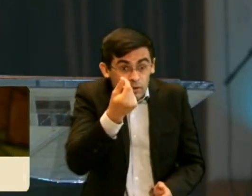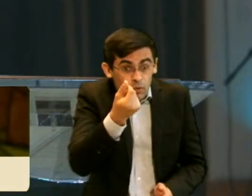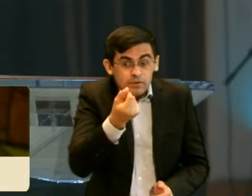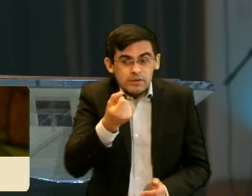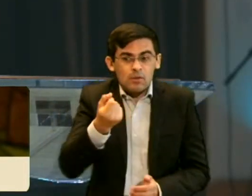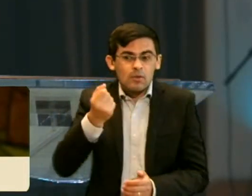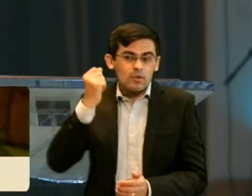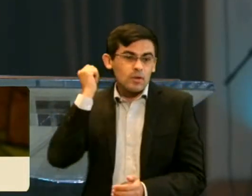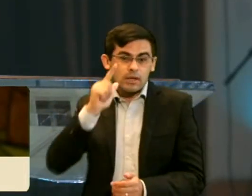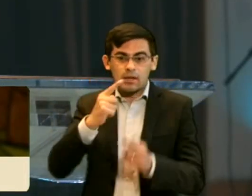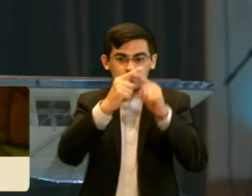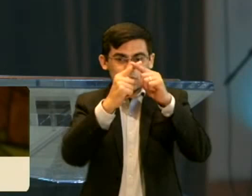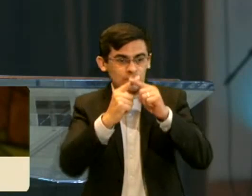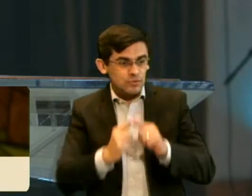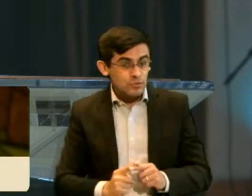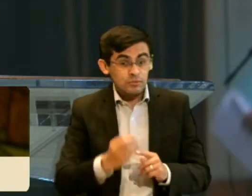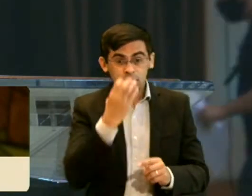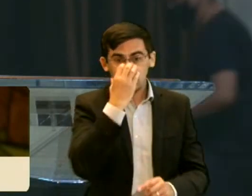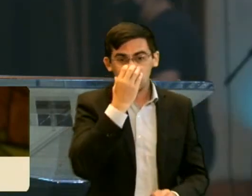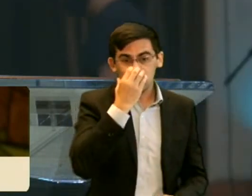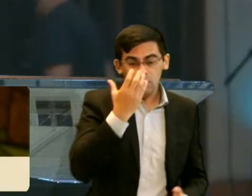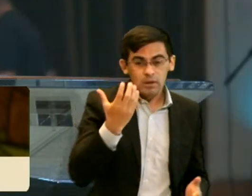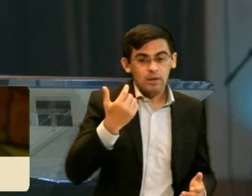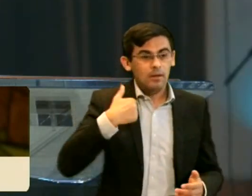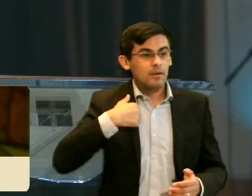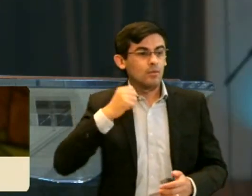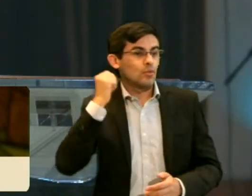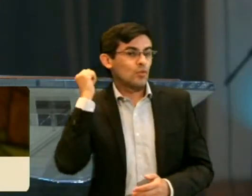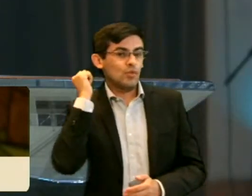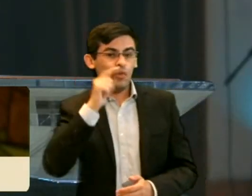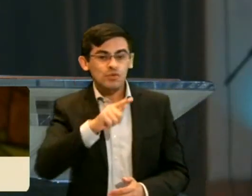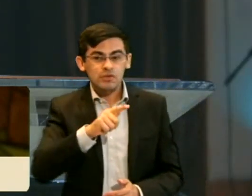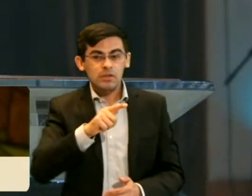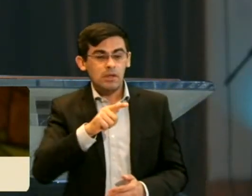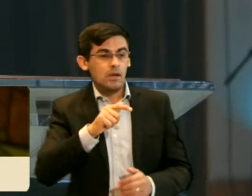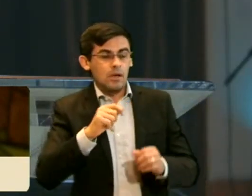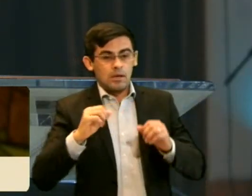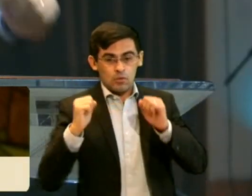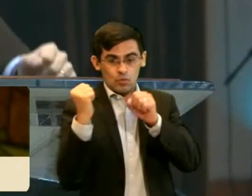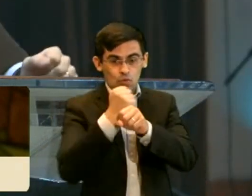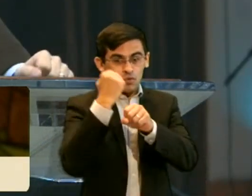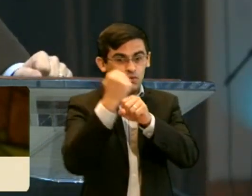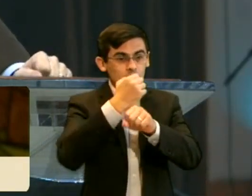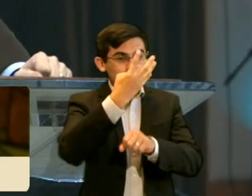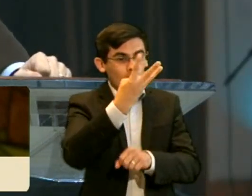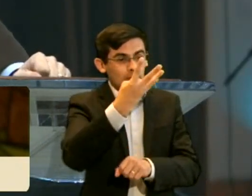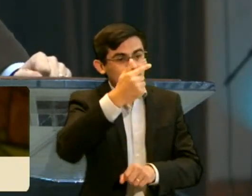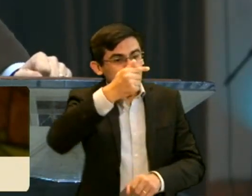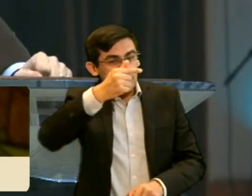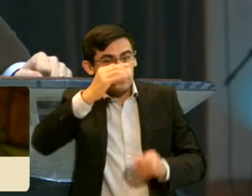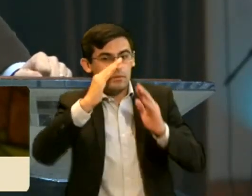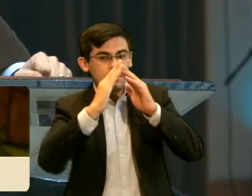eu ganhei dos concursos, eu cobri 47 igrejas.